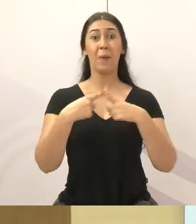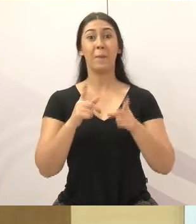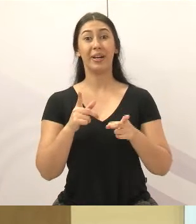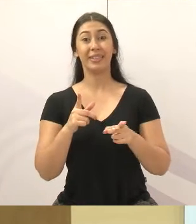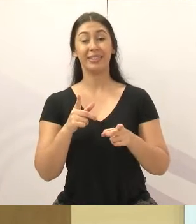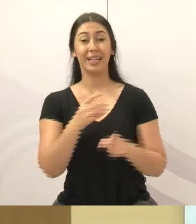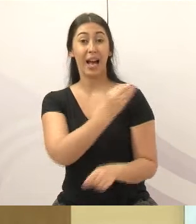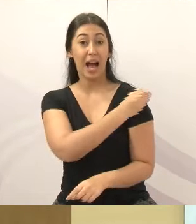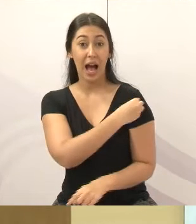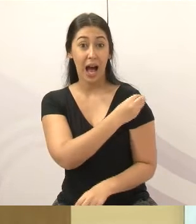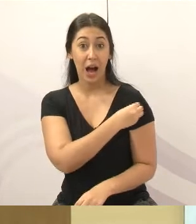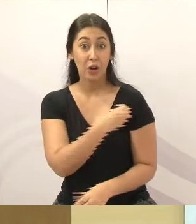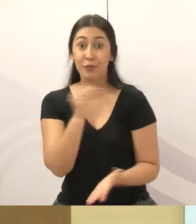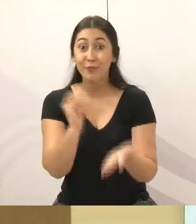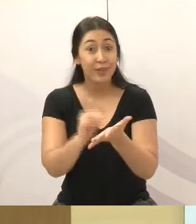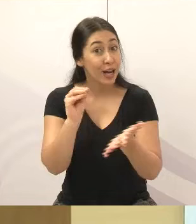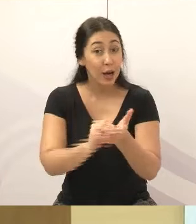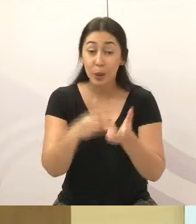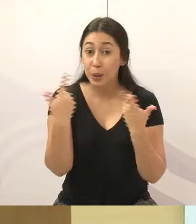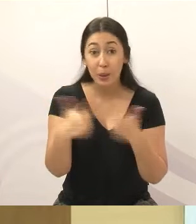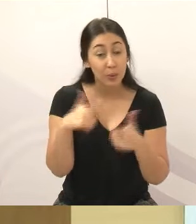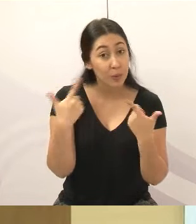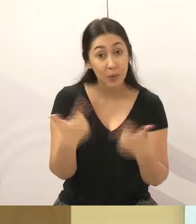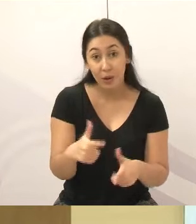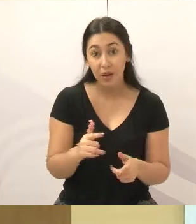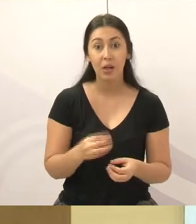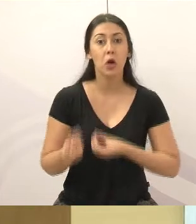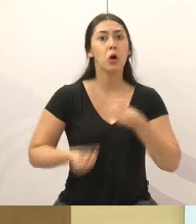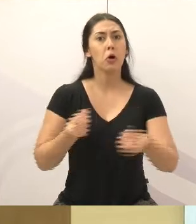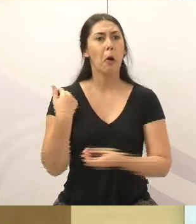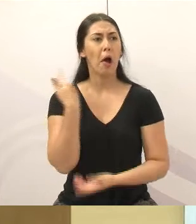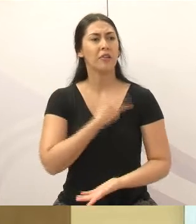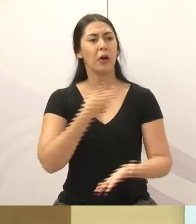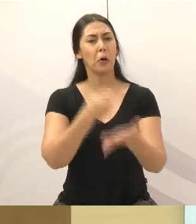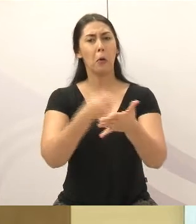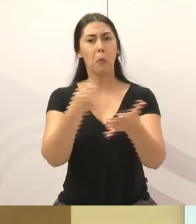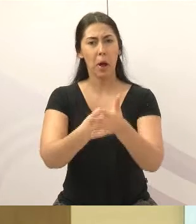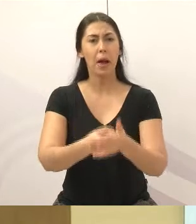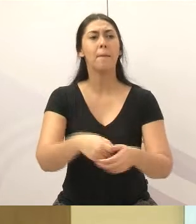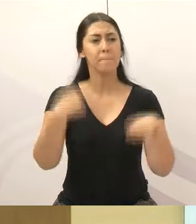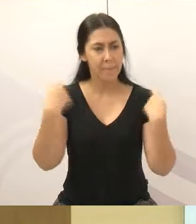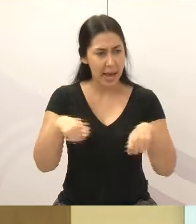líquido não tem. Então, como é que nós vamos aí obrigar que os comércios tenham